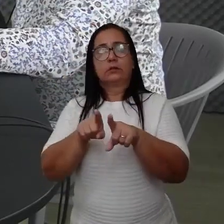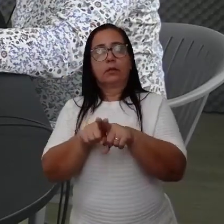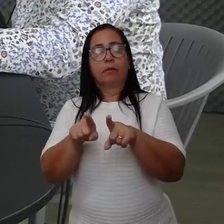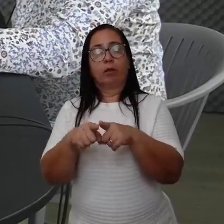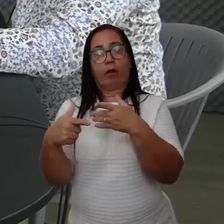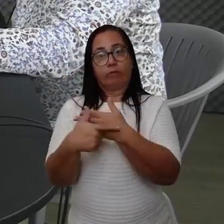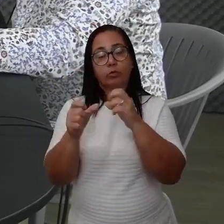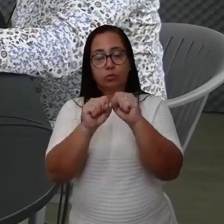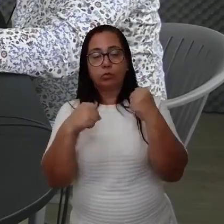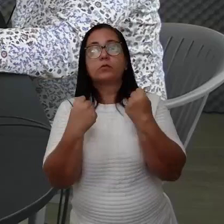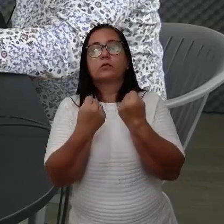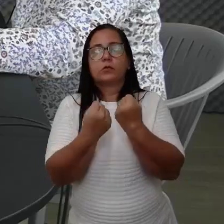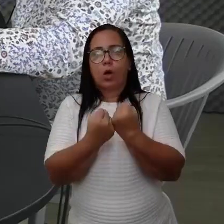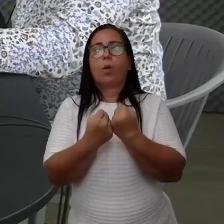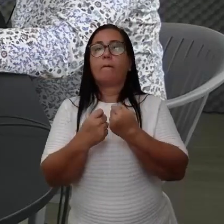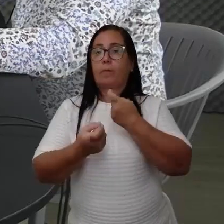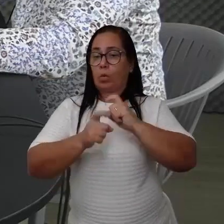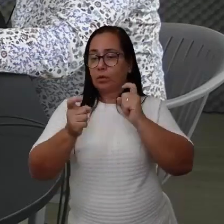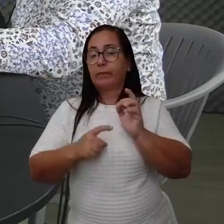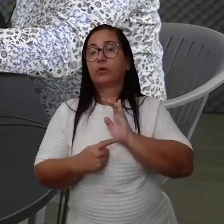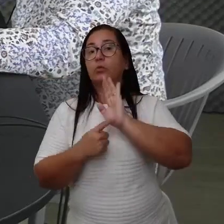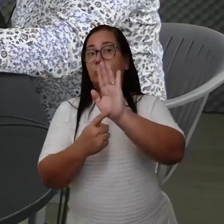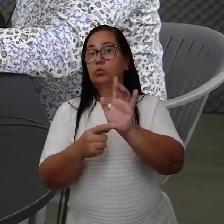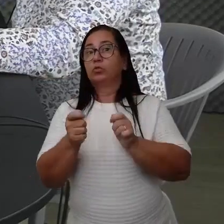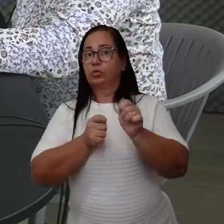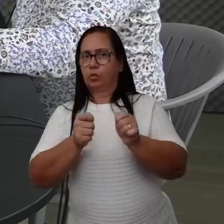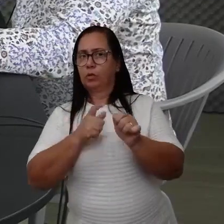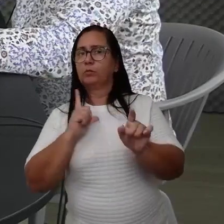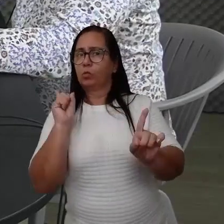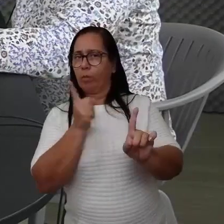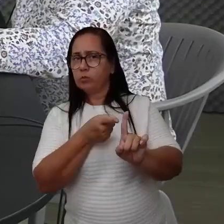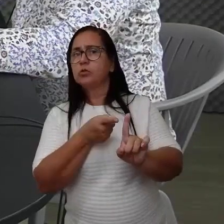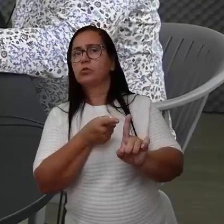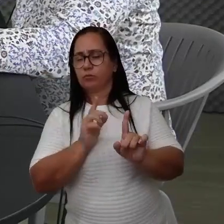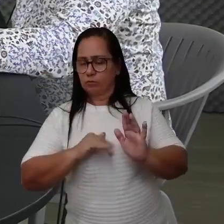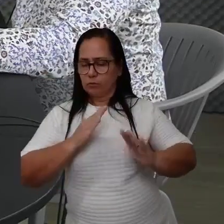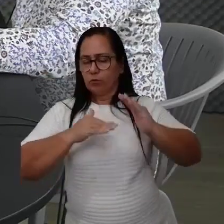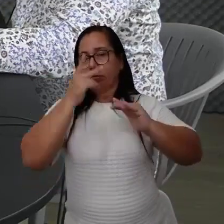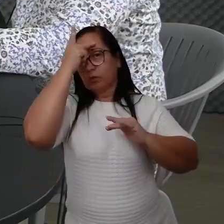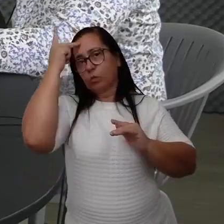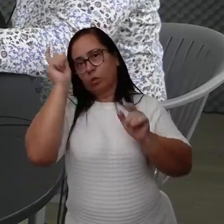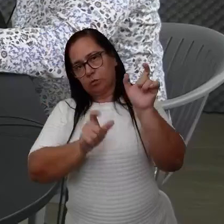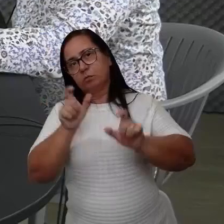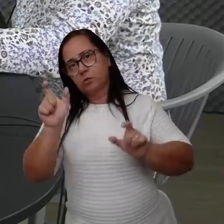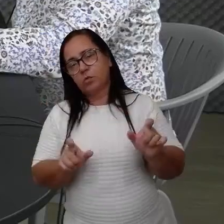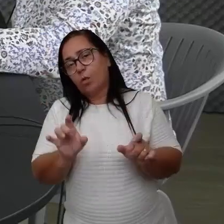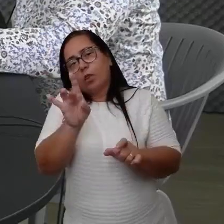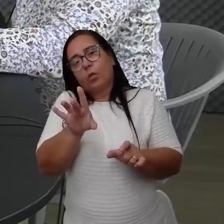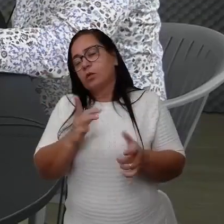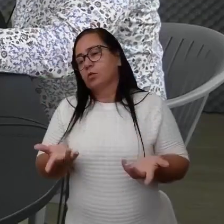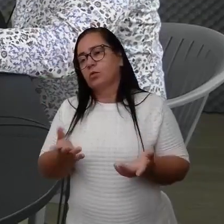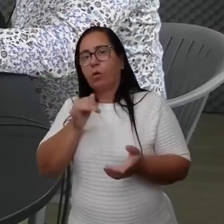função social para o debate, mostrando que o jornalismo tinha um objetivo de desenvolvimento social e não apenas